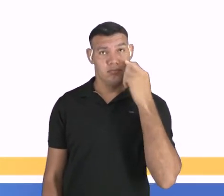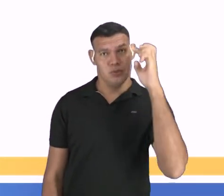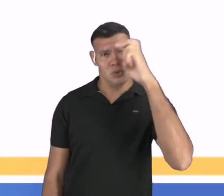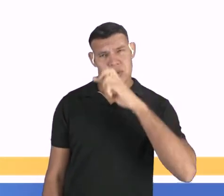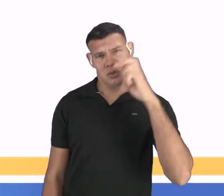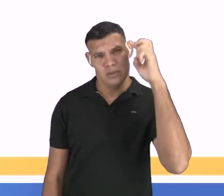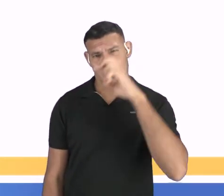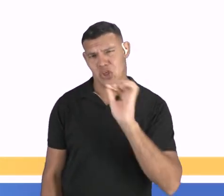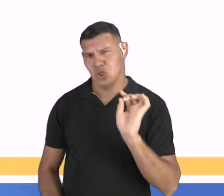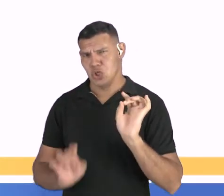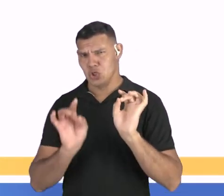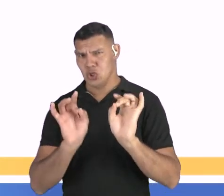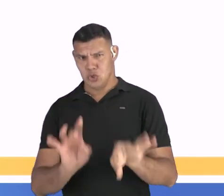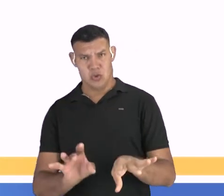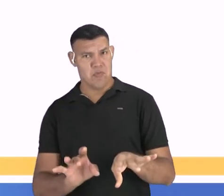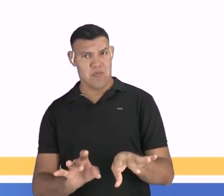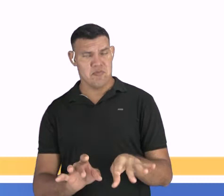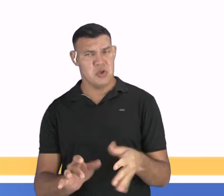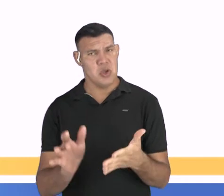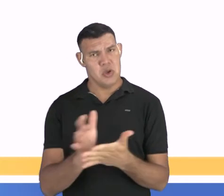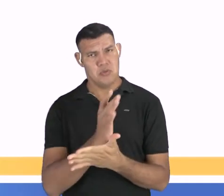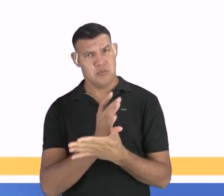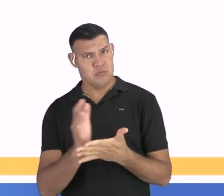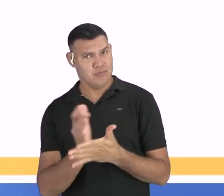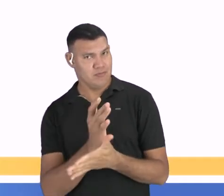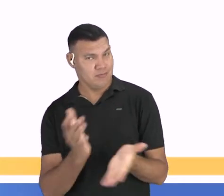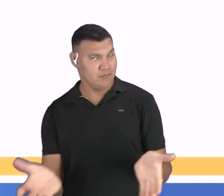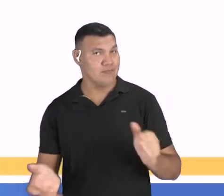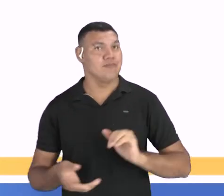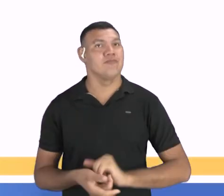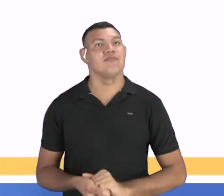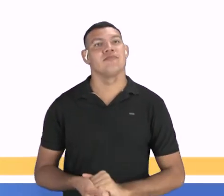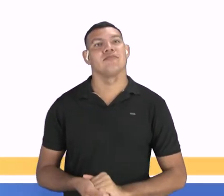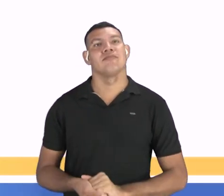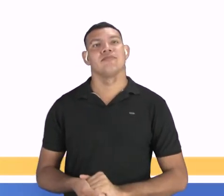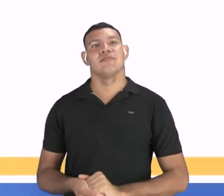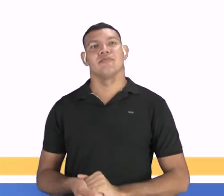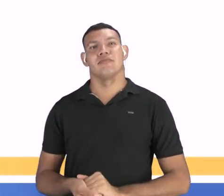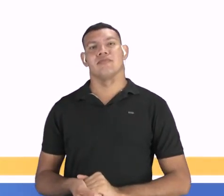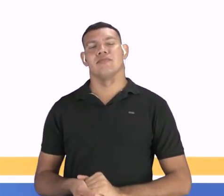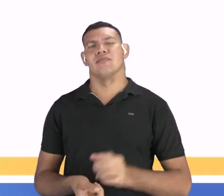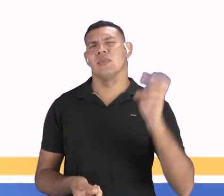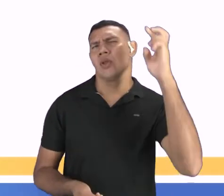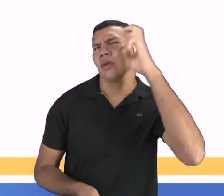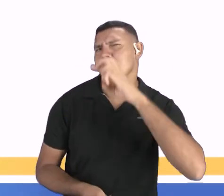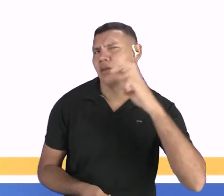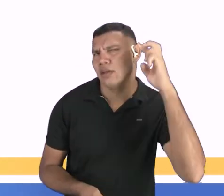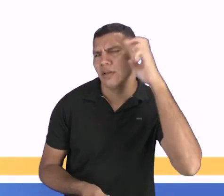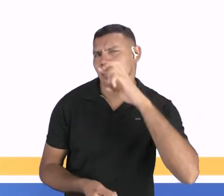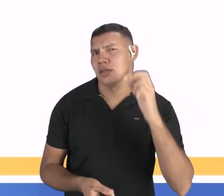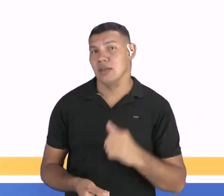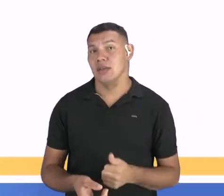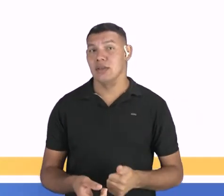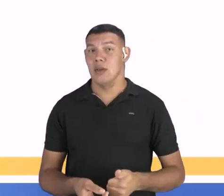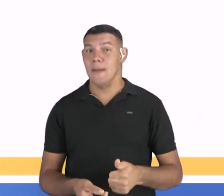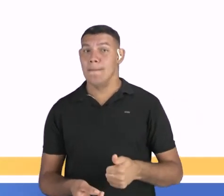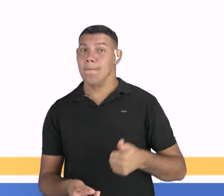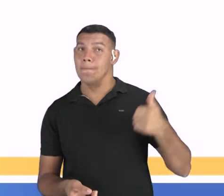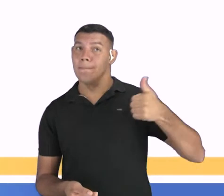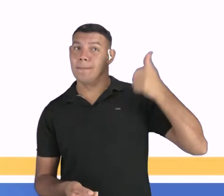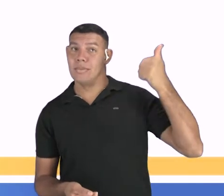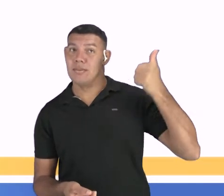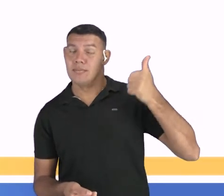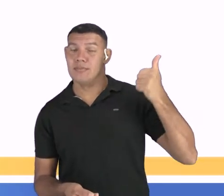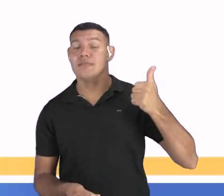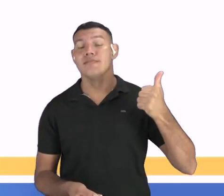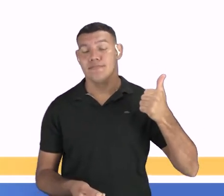alguns múltiplos, né, que são os primeiros múltiplos aí do número 12. Se observarmos, então, os primeiros múltiplos do número